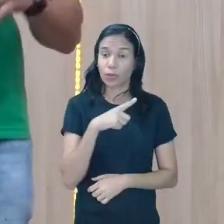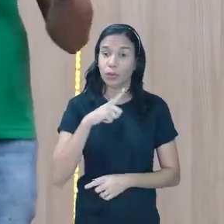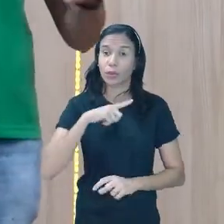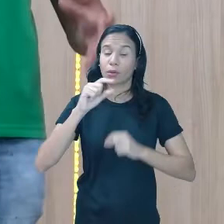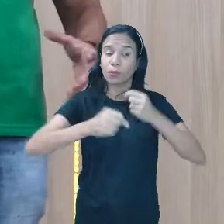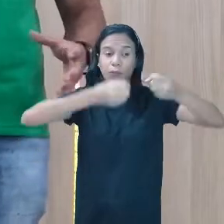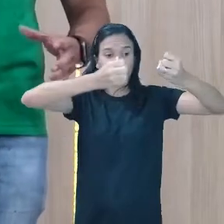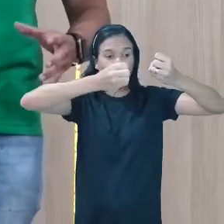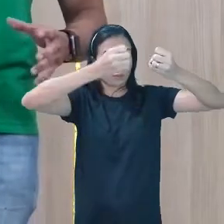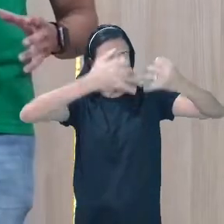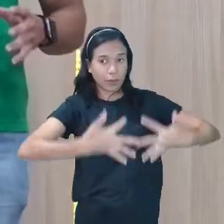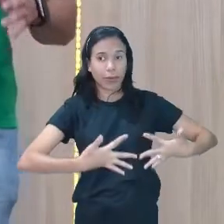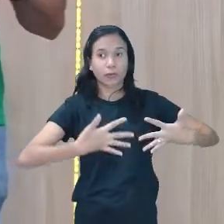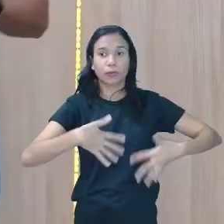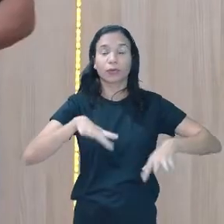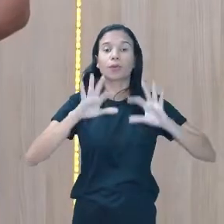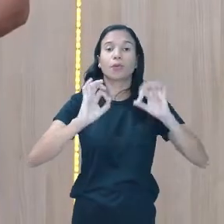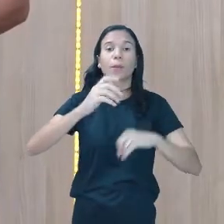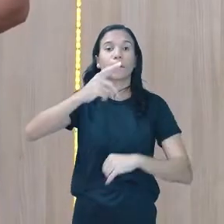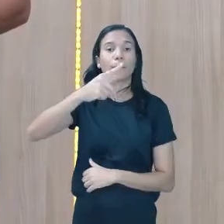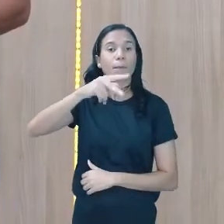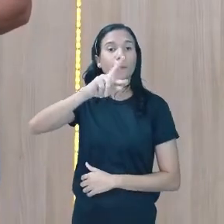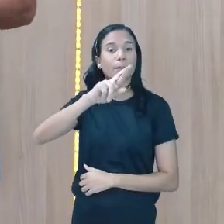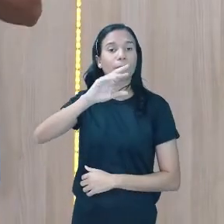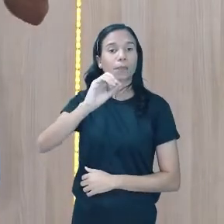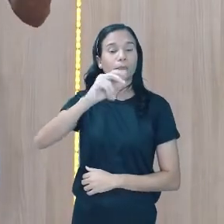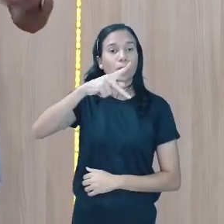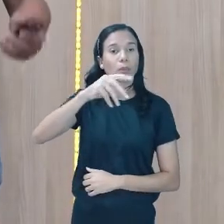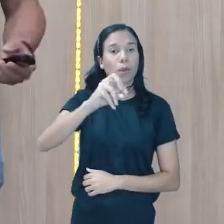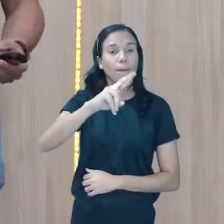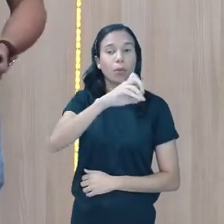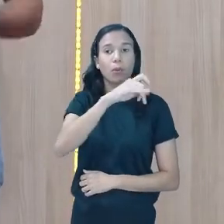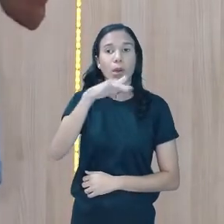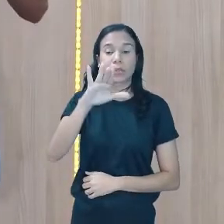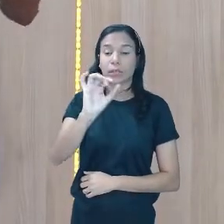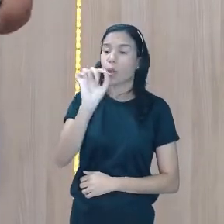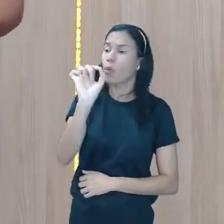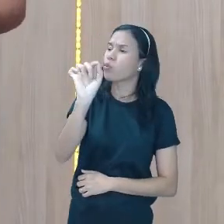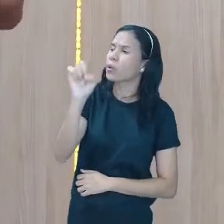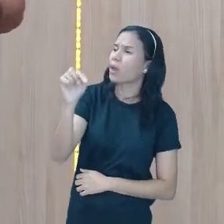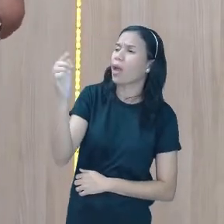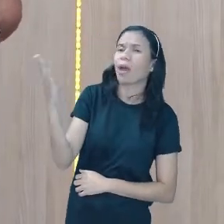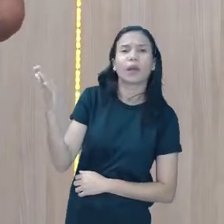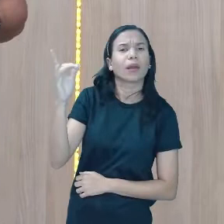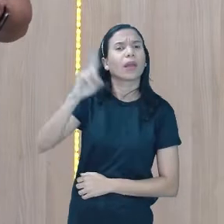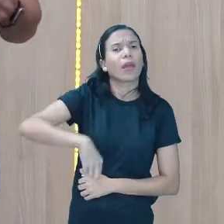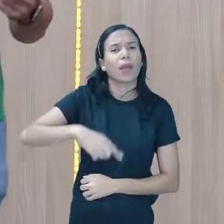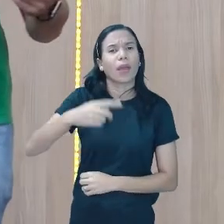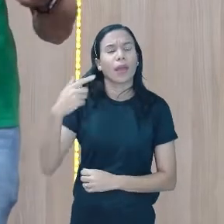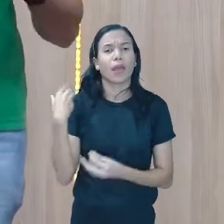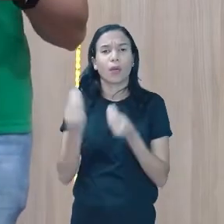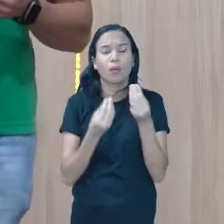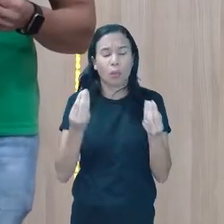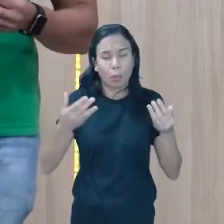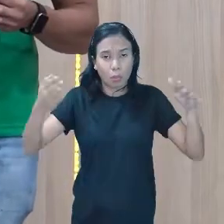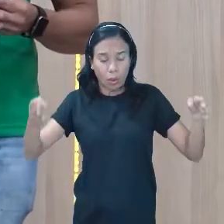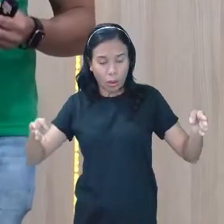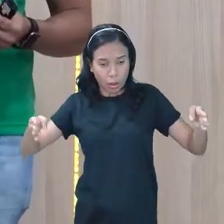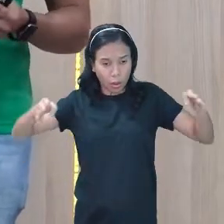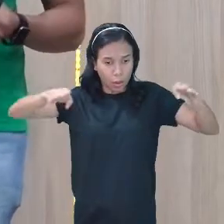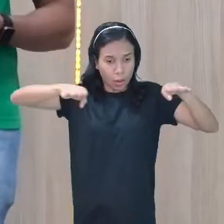na definição, tá? De proporção. O que é uma proporção? Proporção nada mais é do que uma